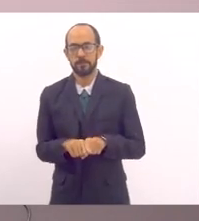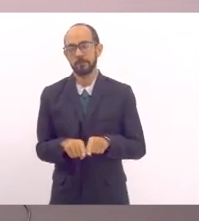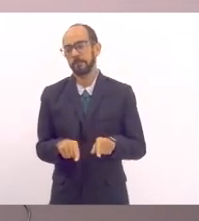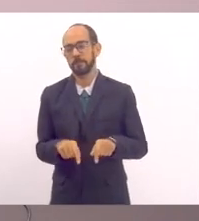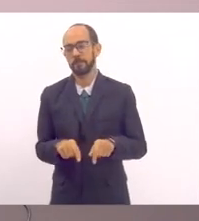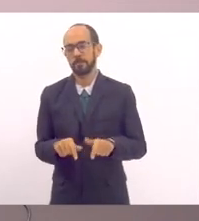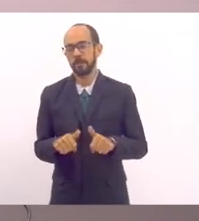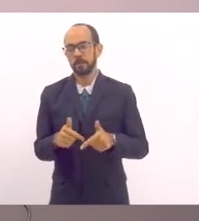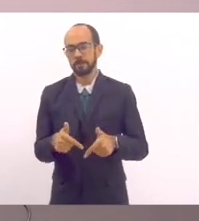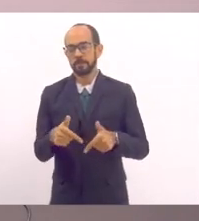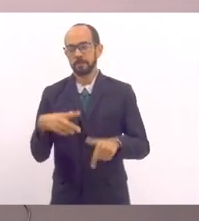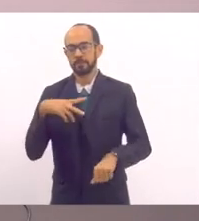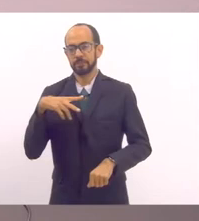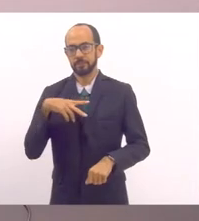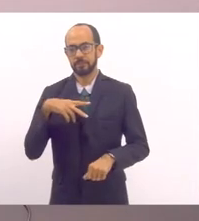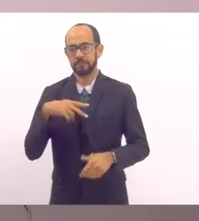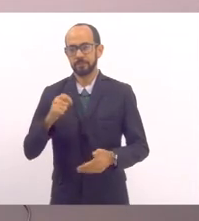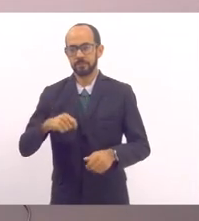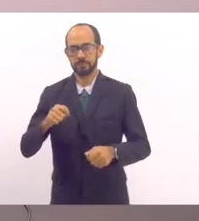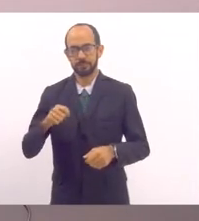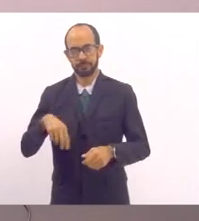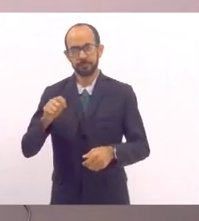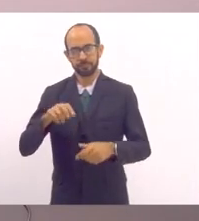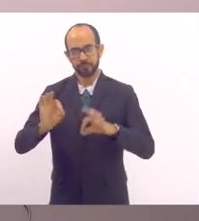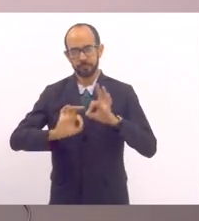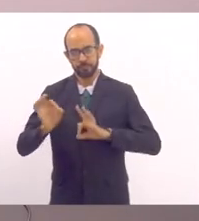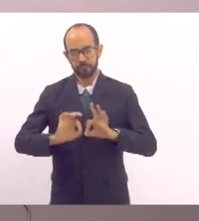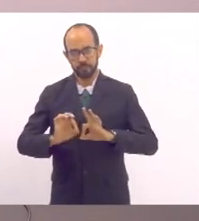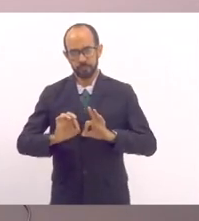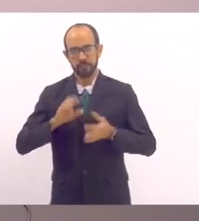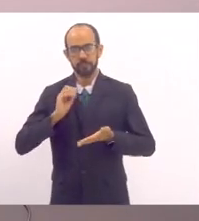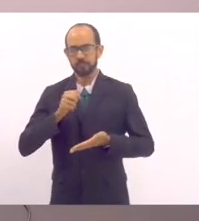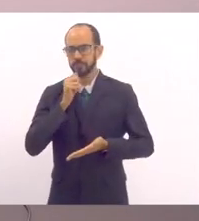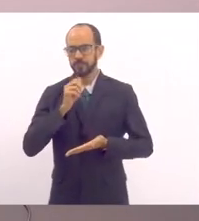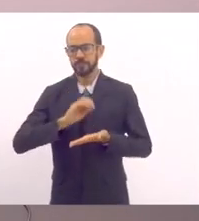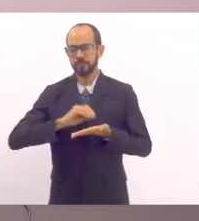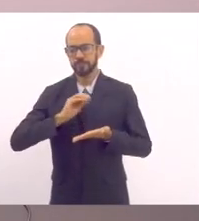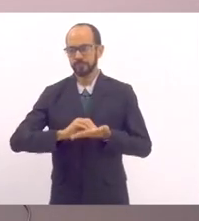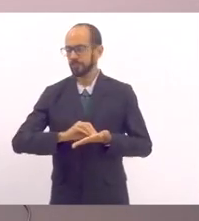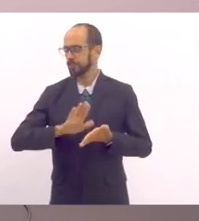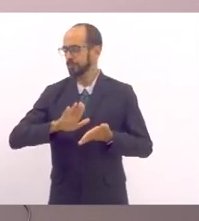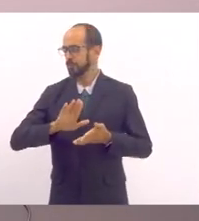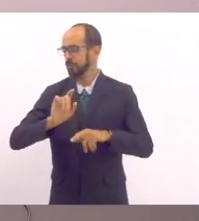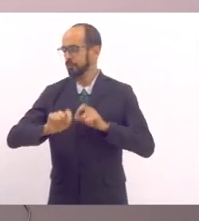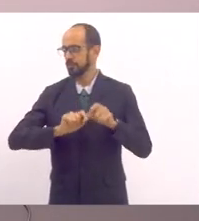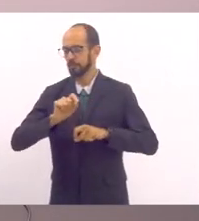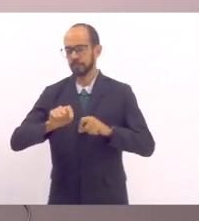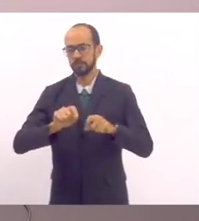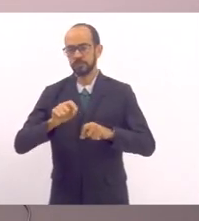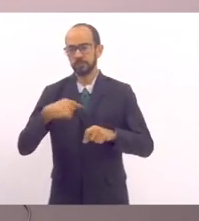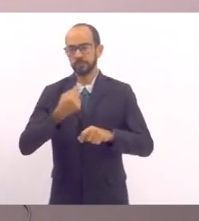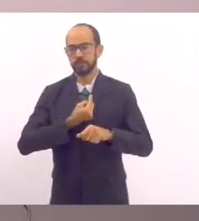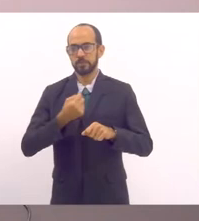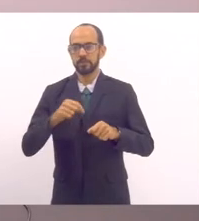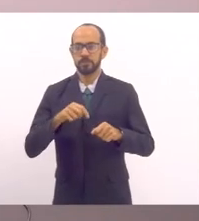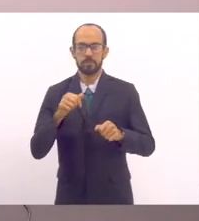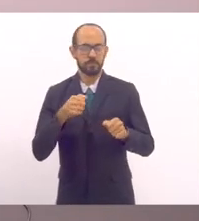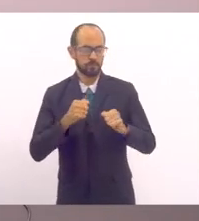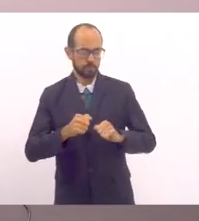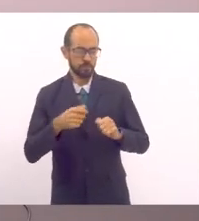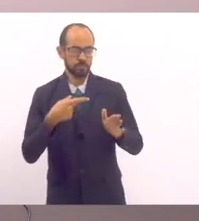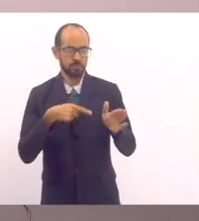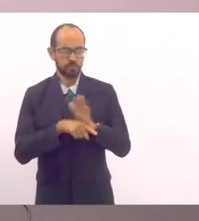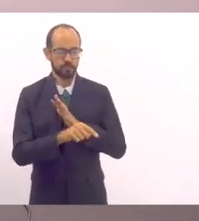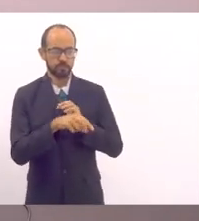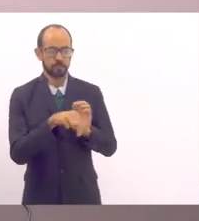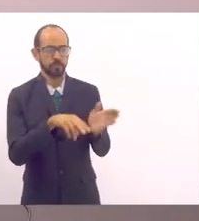esforços pessoais de botar a mão no bolso e se organizar. Claro que ainda falta muito, está falando muita coisa, mas a gente pode até perguntar para o Navega, Navega, poxa, quantas são